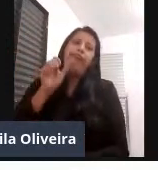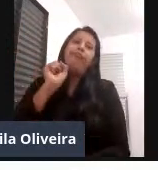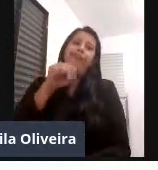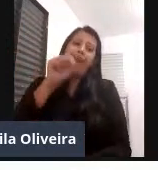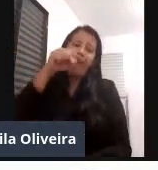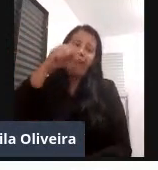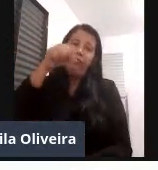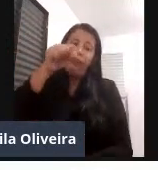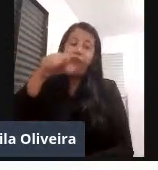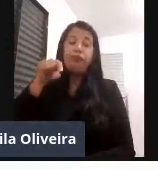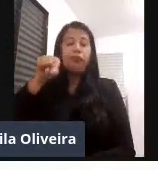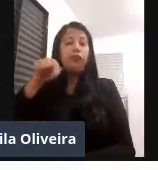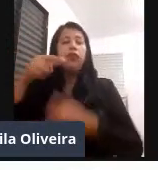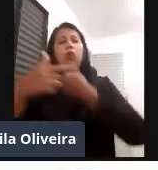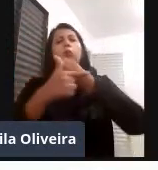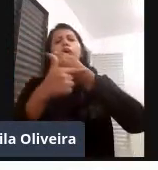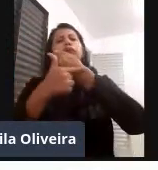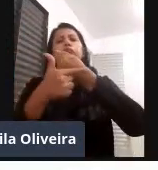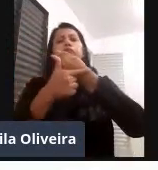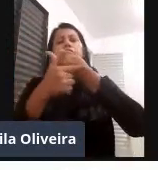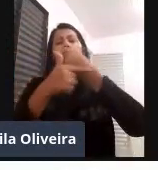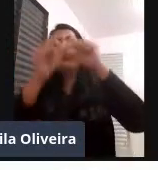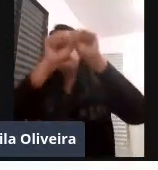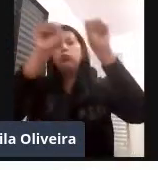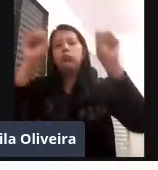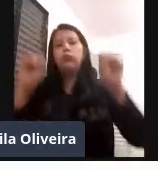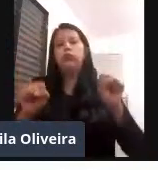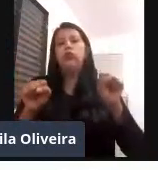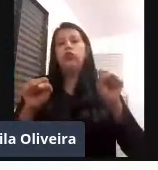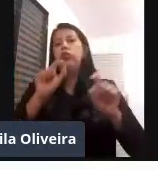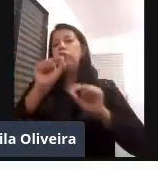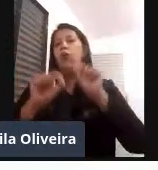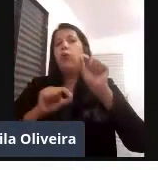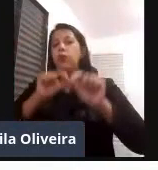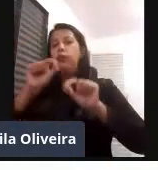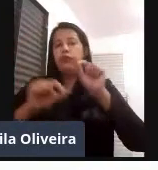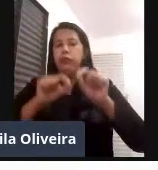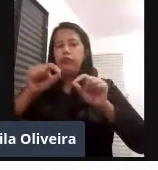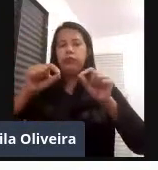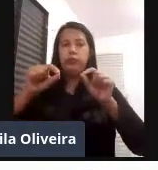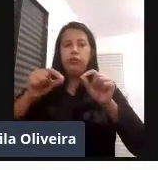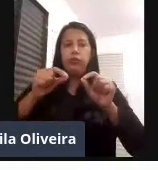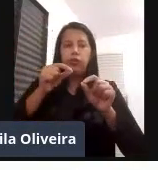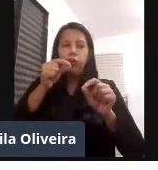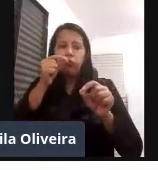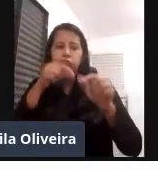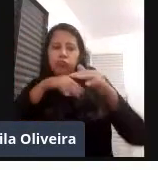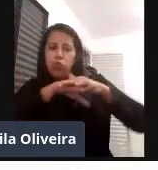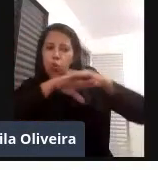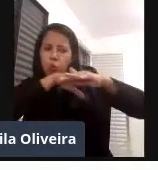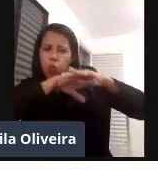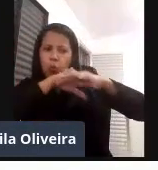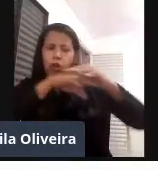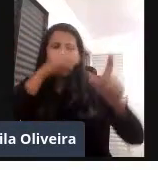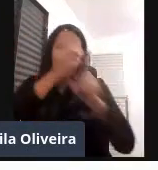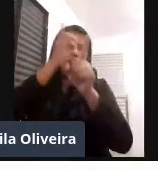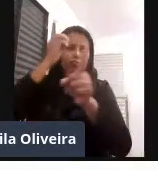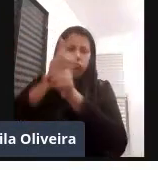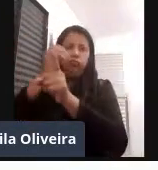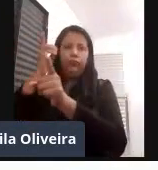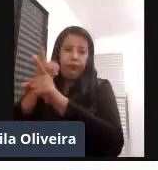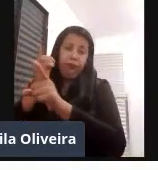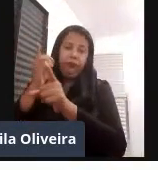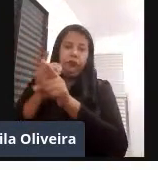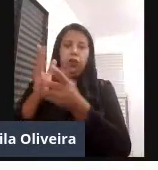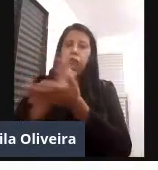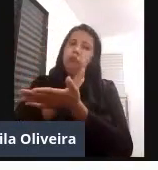de dados, é armazenar e indexar essas publicações científicas de determinadas áreas do conhecimento.